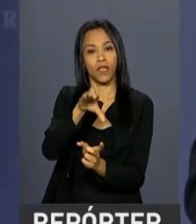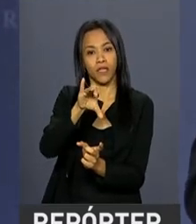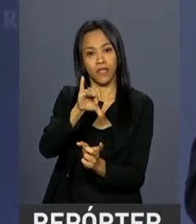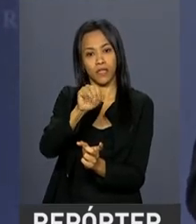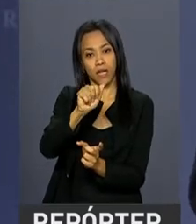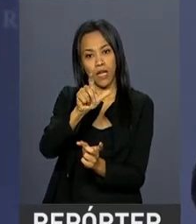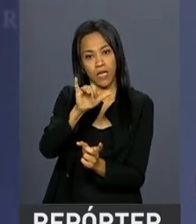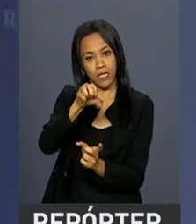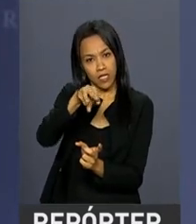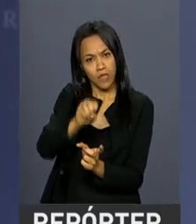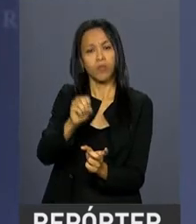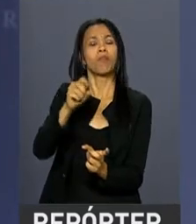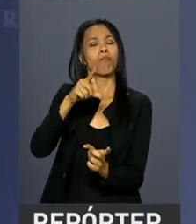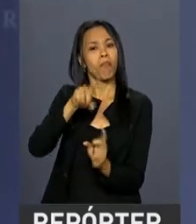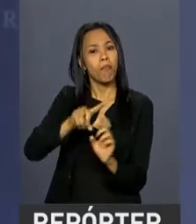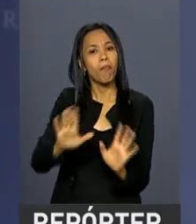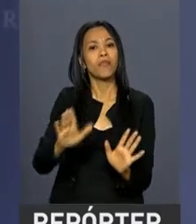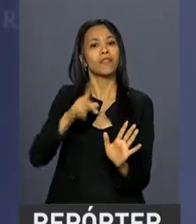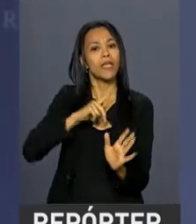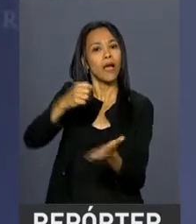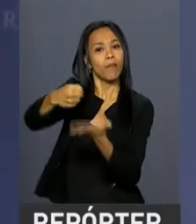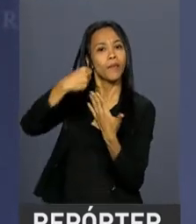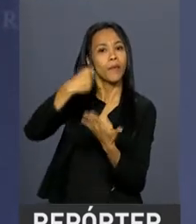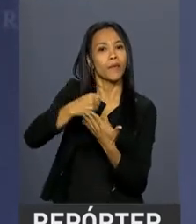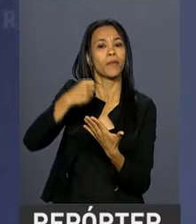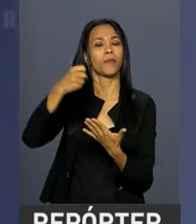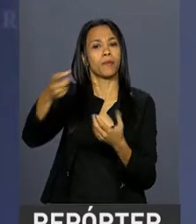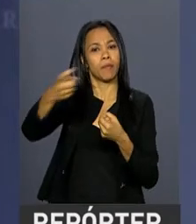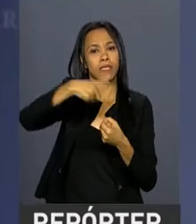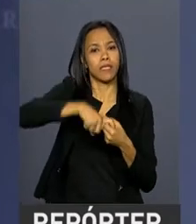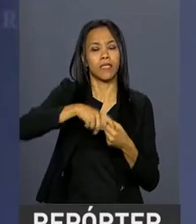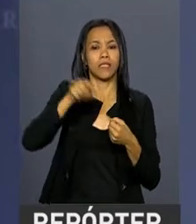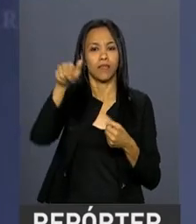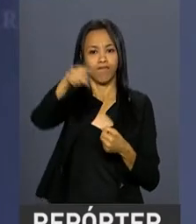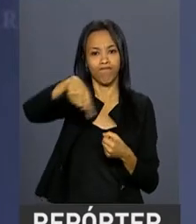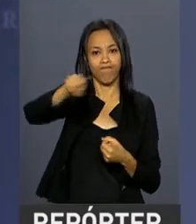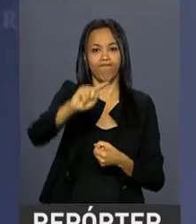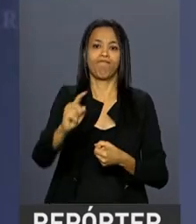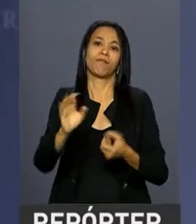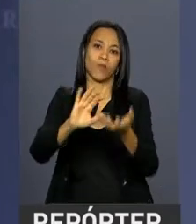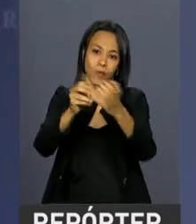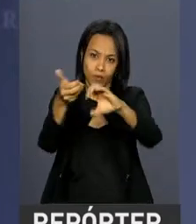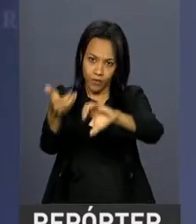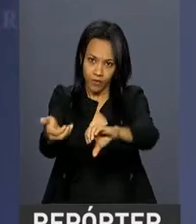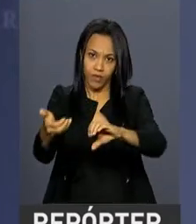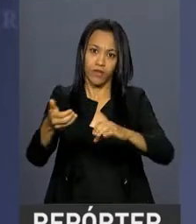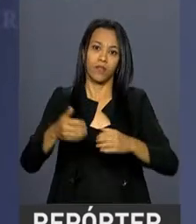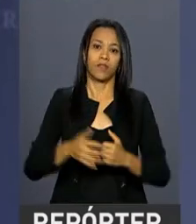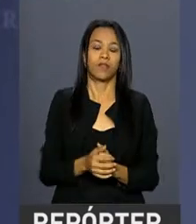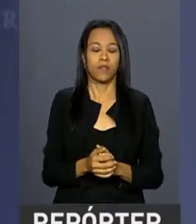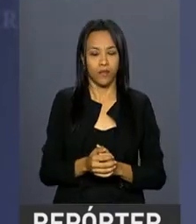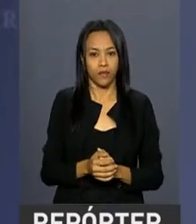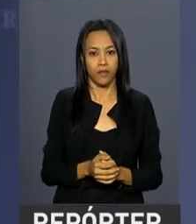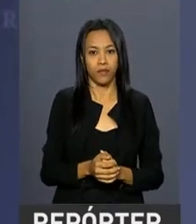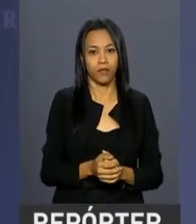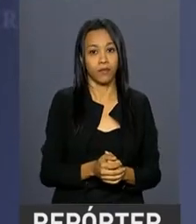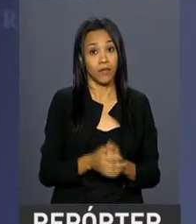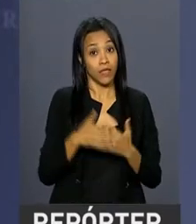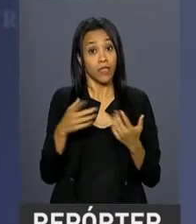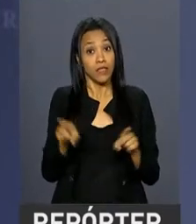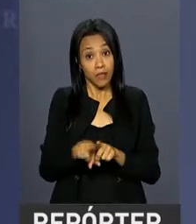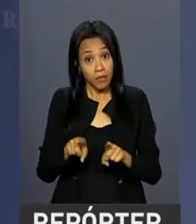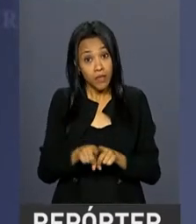quase semi-parlamentarista, porque tem uma parceria muito grande com o Congresso Nacional. E